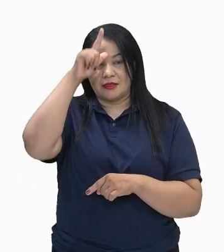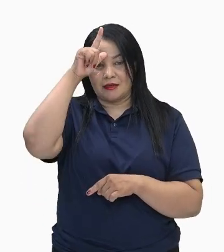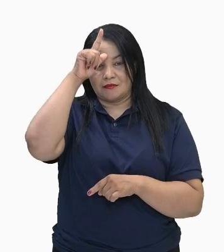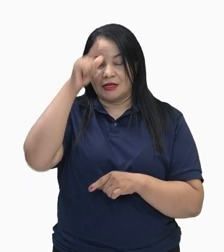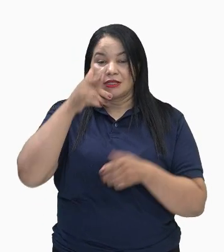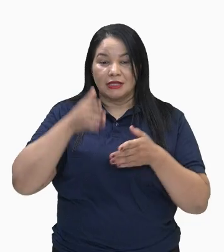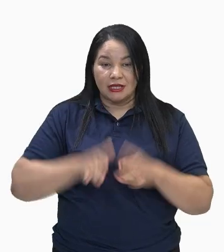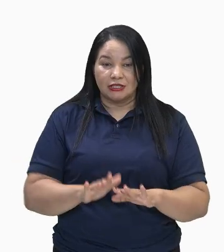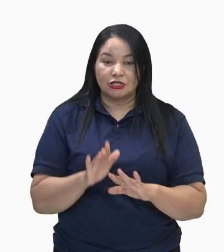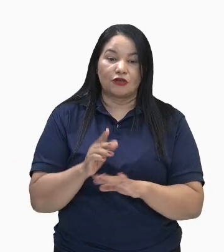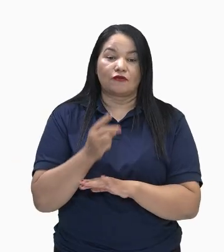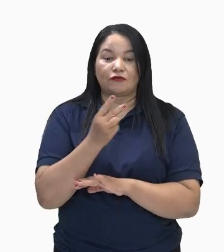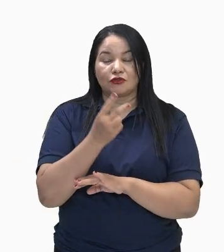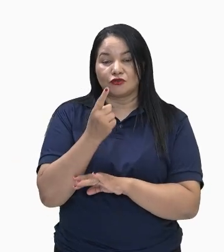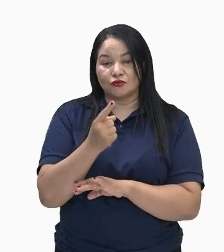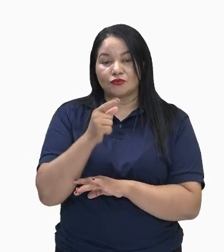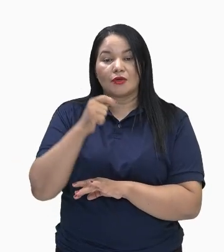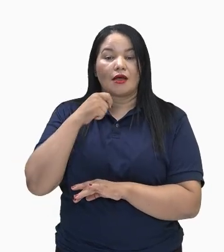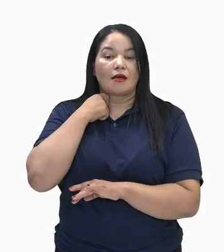em 21 de abril de